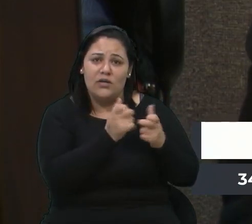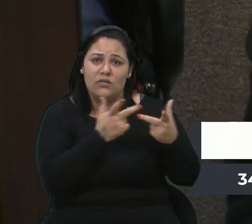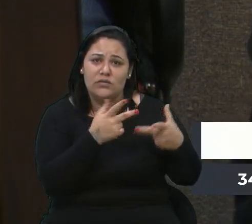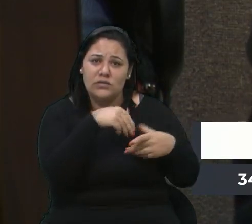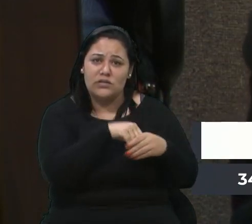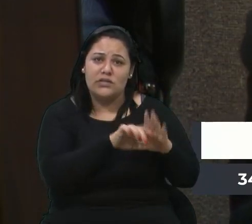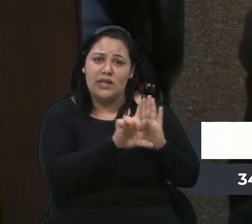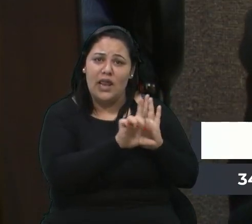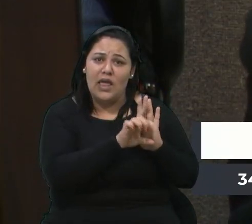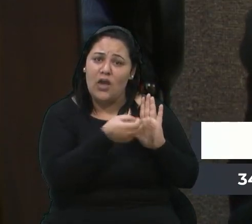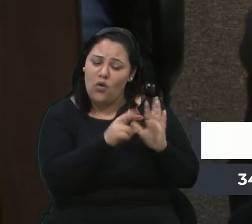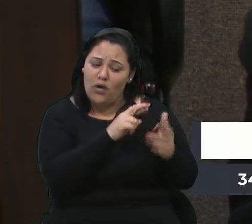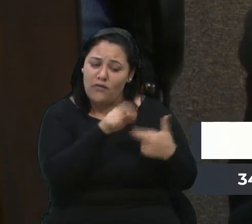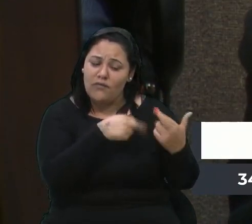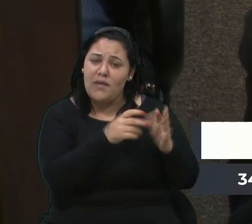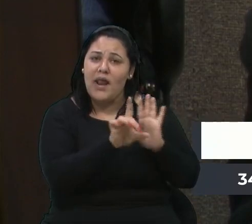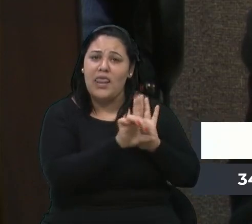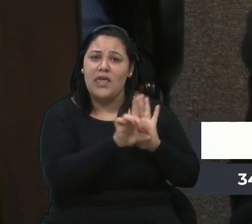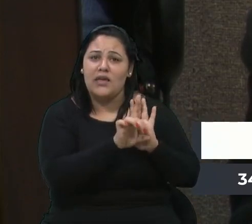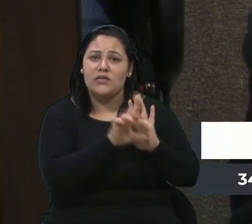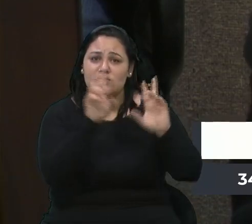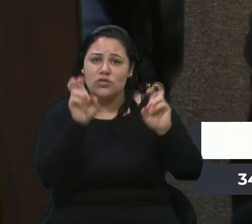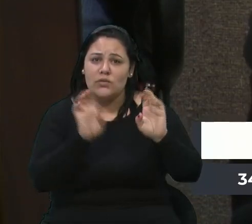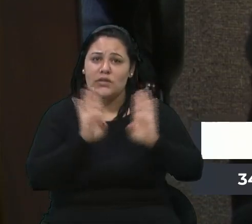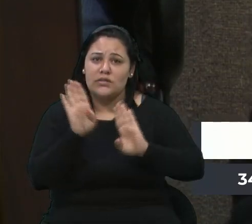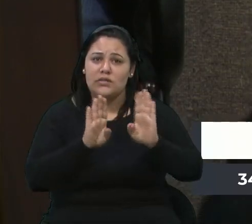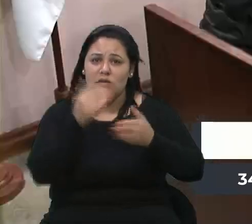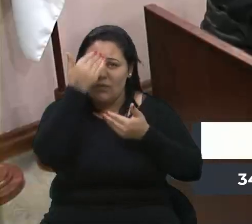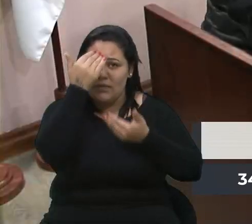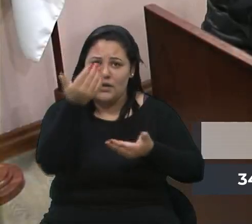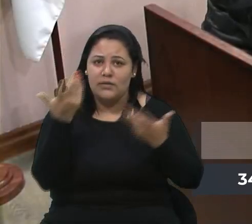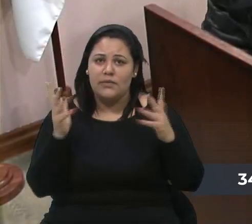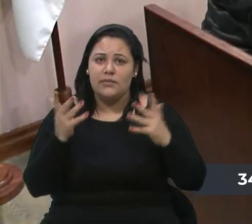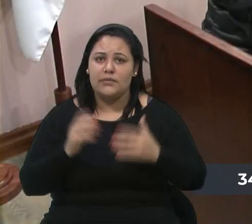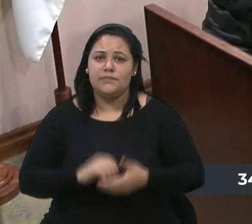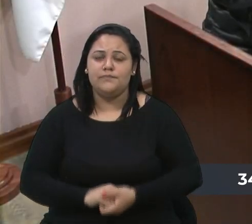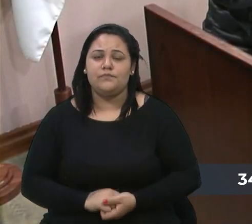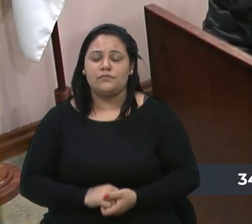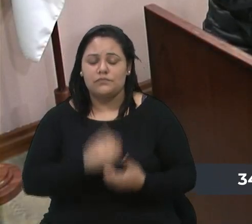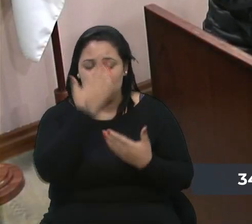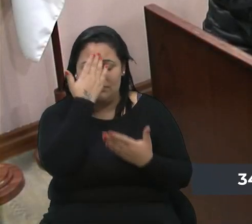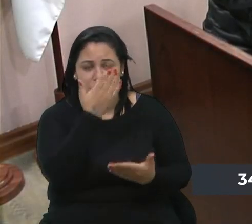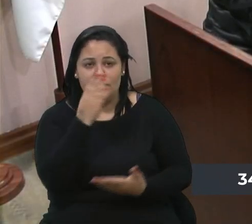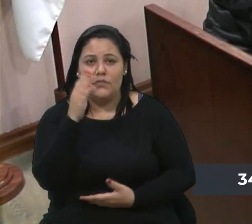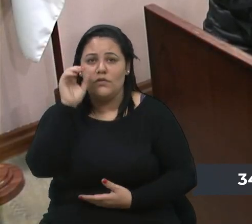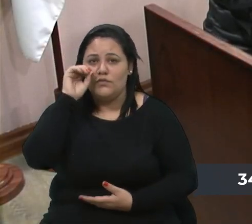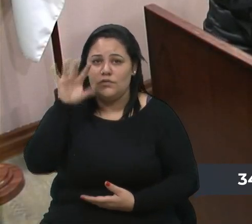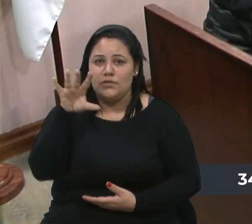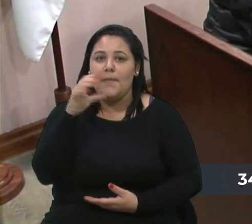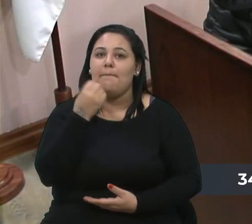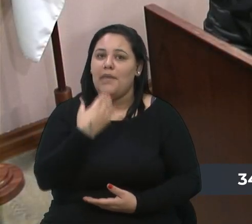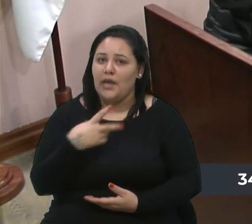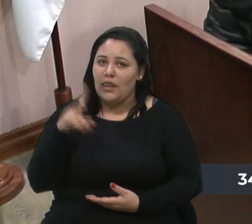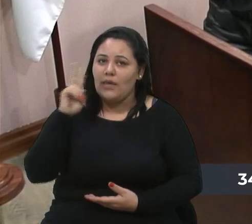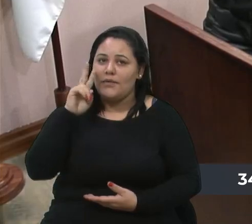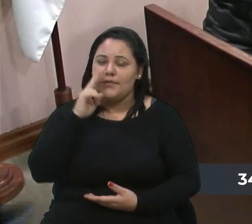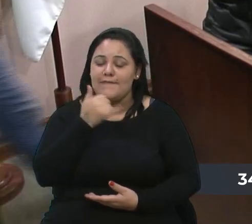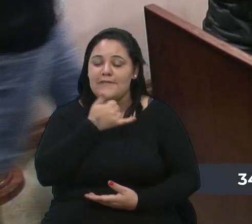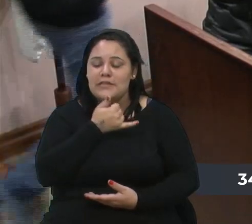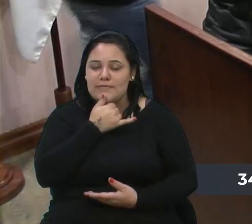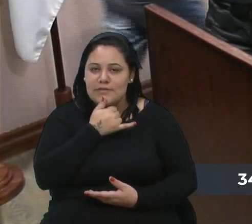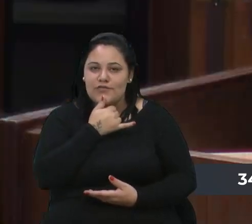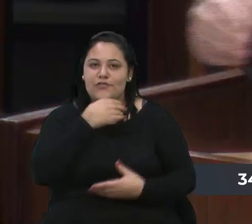reformular essa nova lei dessas licitações. Muito obrigado e parabéns. Obrigado, vereador Fiuza, bem lembrado. Infelizmente, nesta lei